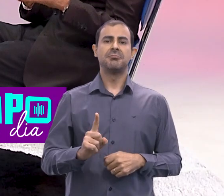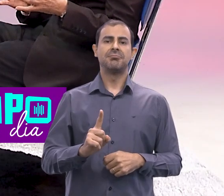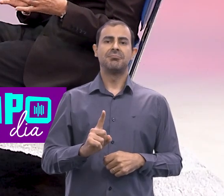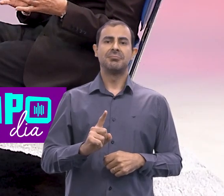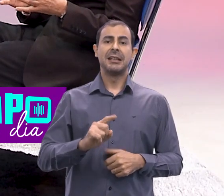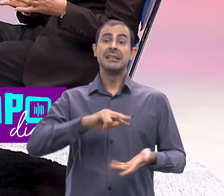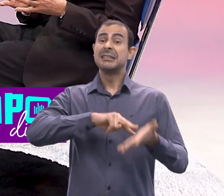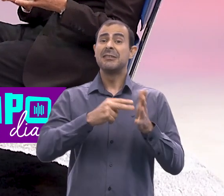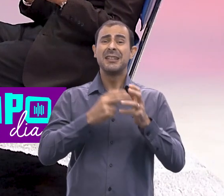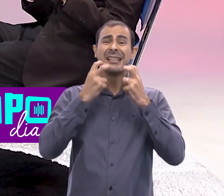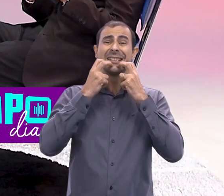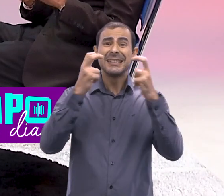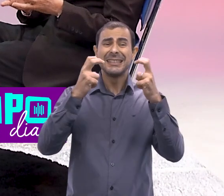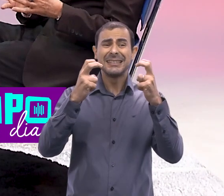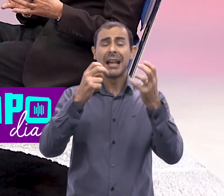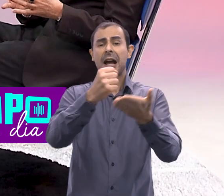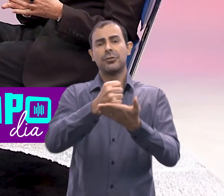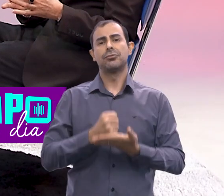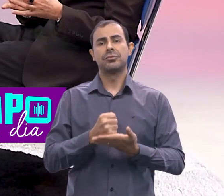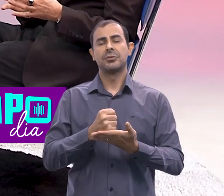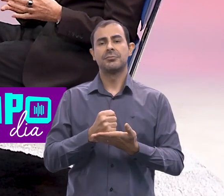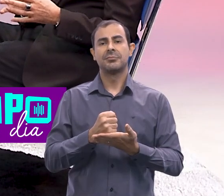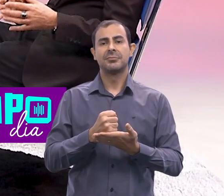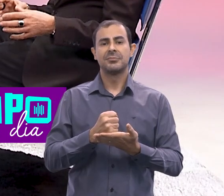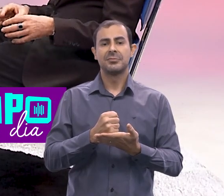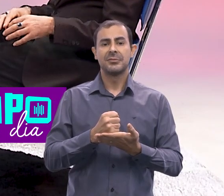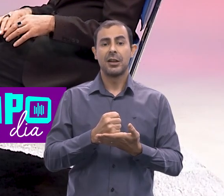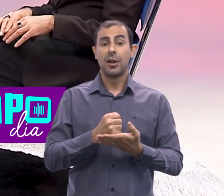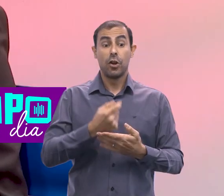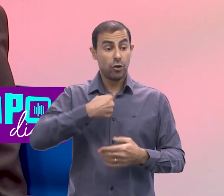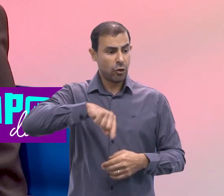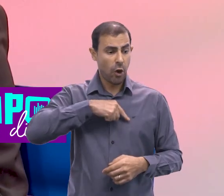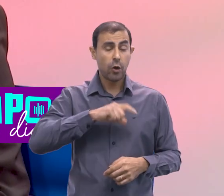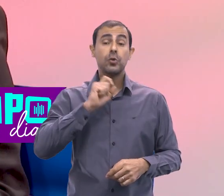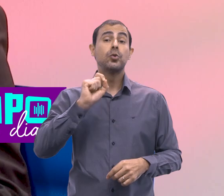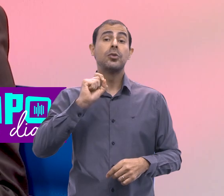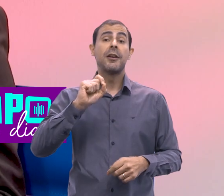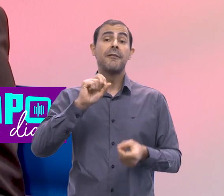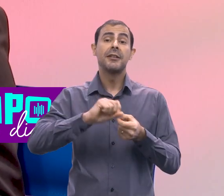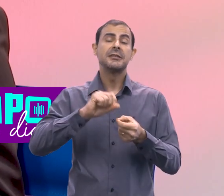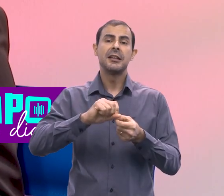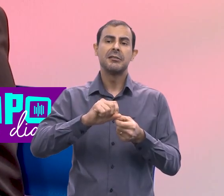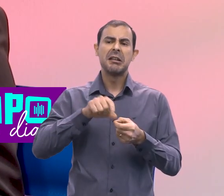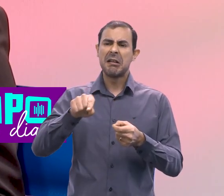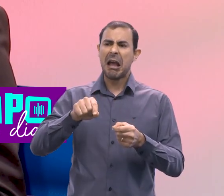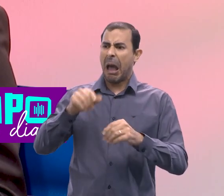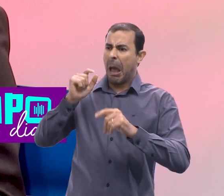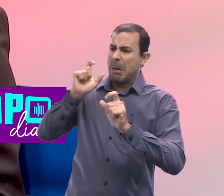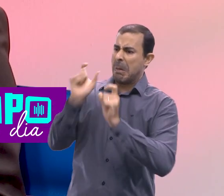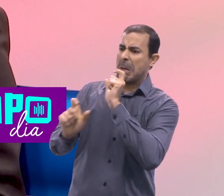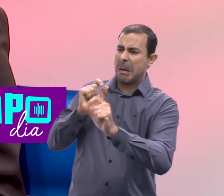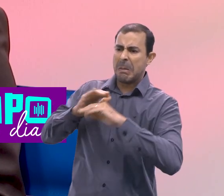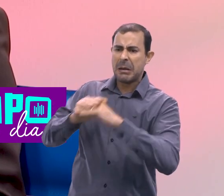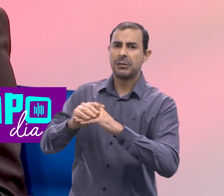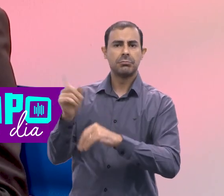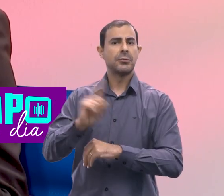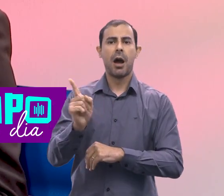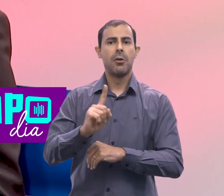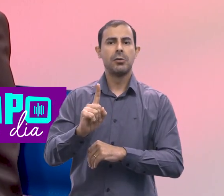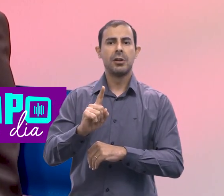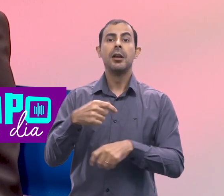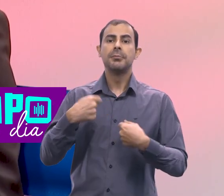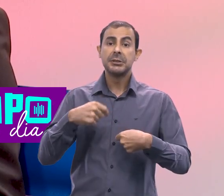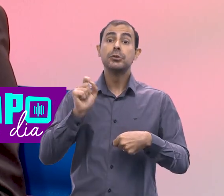está pedindo socorro. O que a gente não pode fazer é fazer um escândalo sobre isso. O que a criança quer? Ela quer